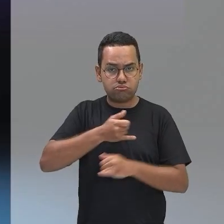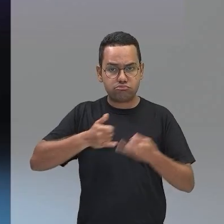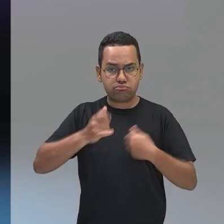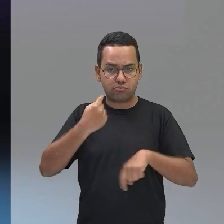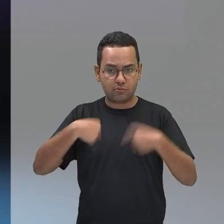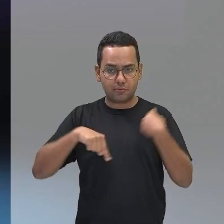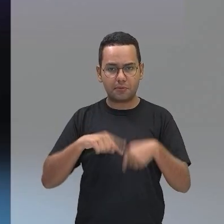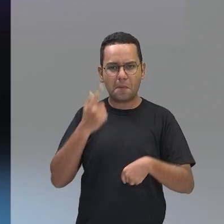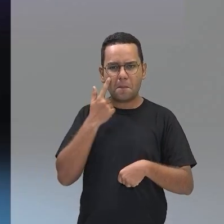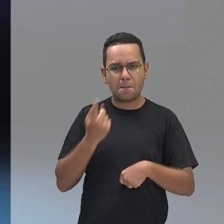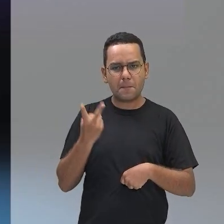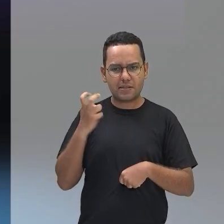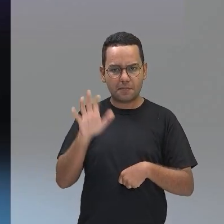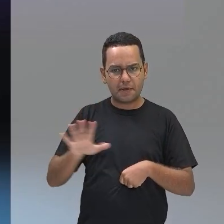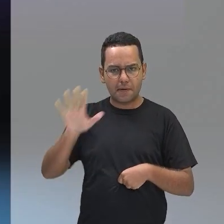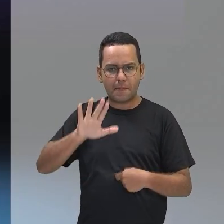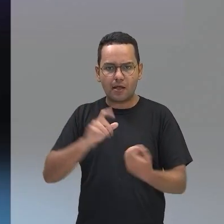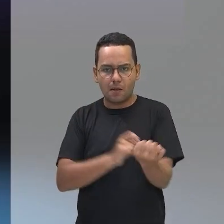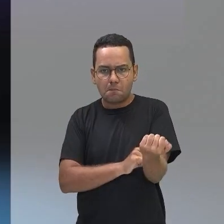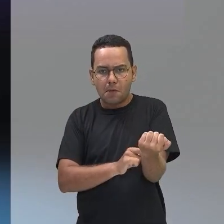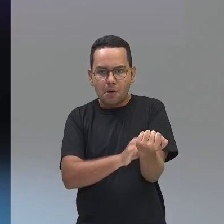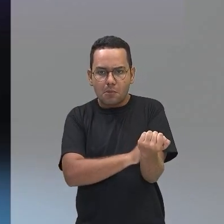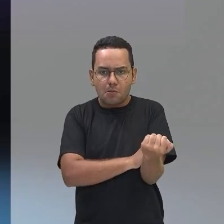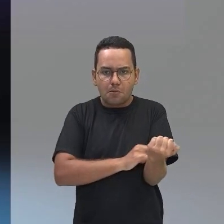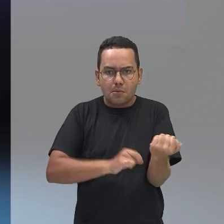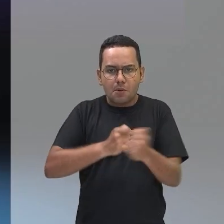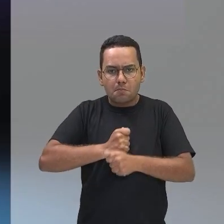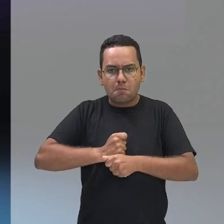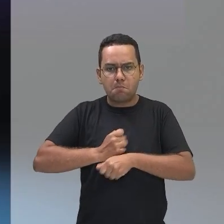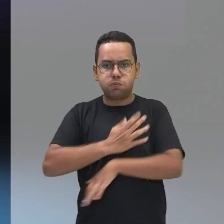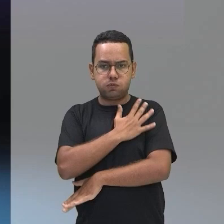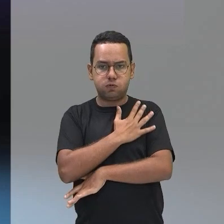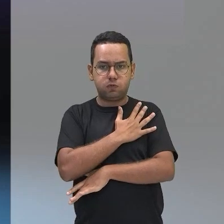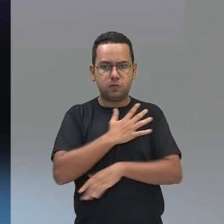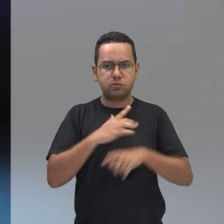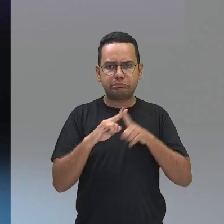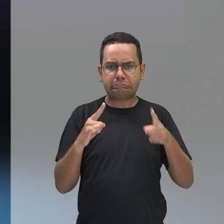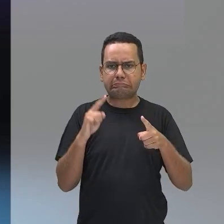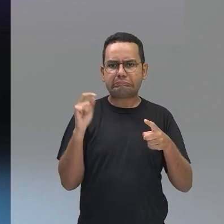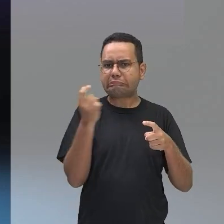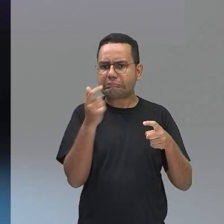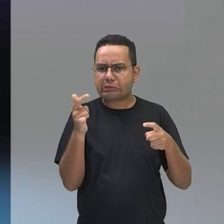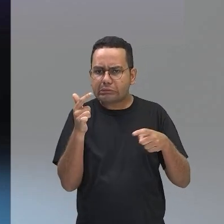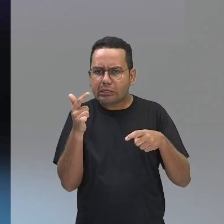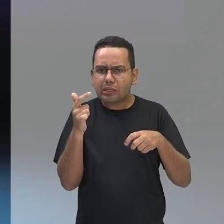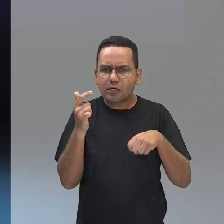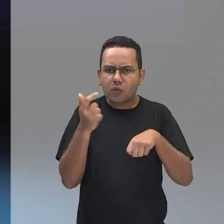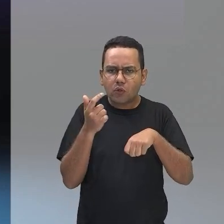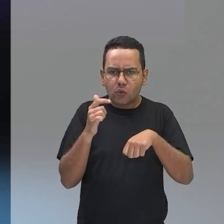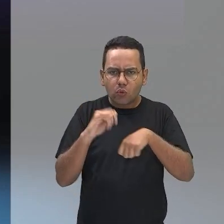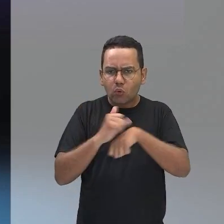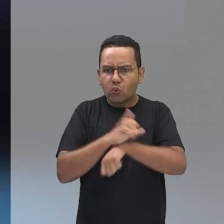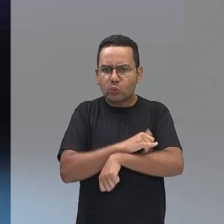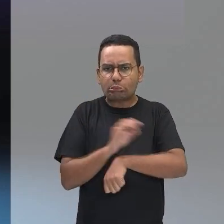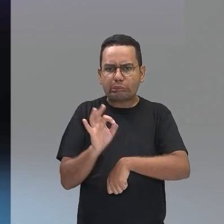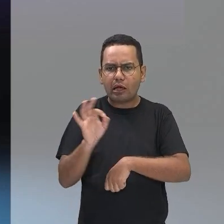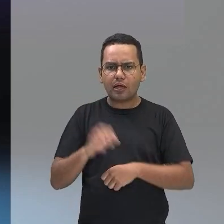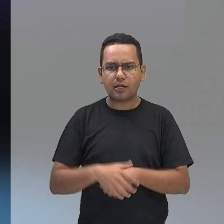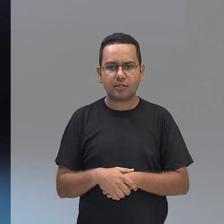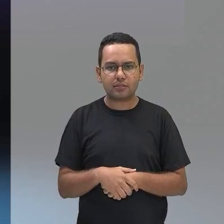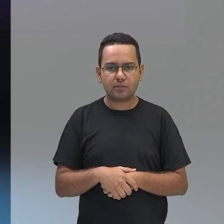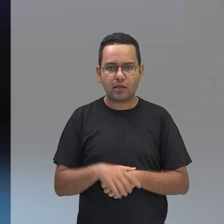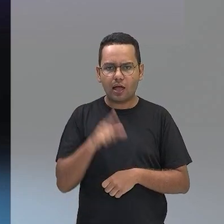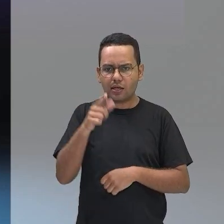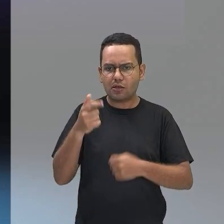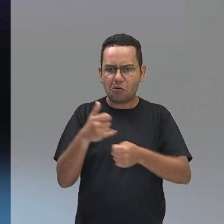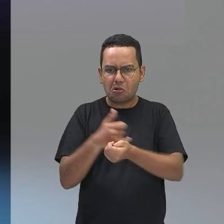ó, passeando. Tem uma gordurinha, né? Tem uma parte amarela de gordura. Ou esse sangue aí não tem nada de